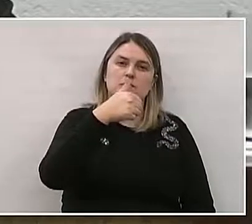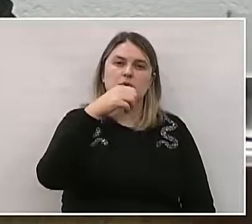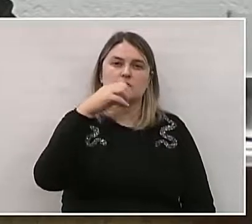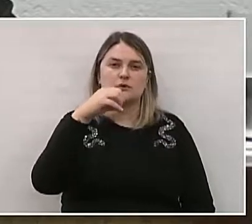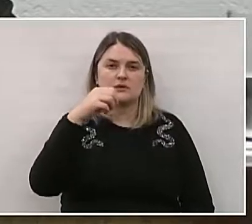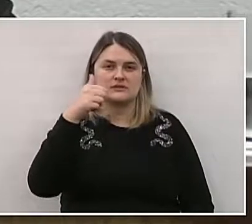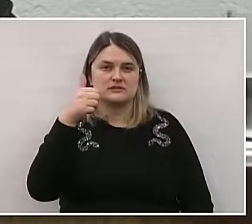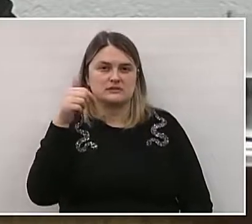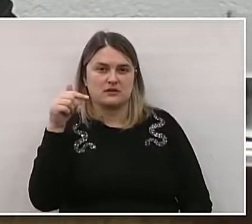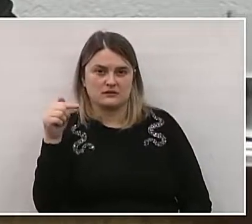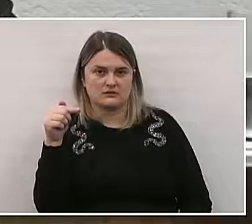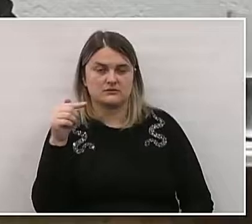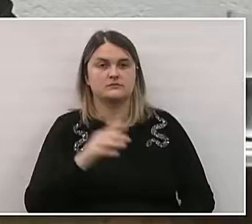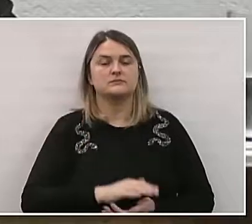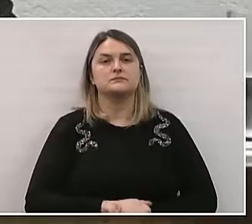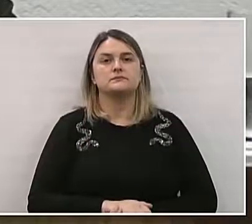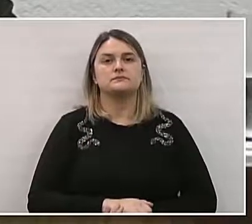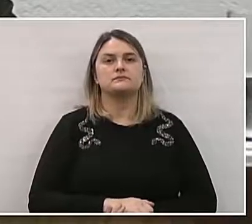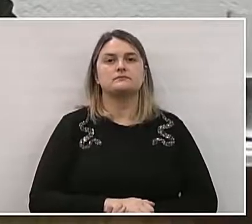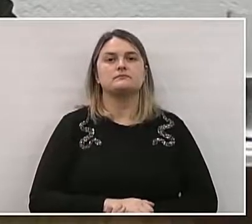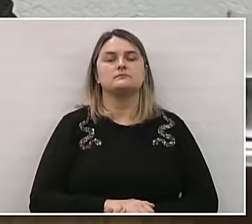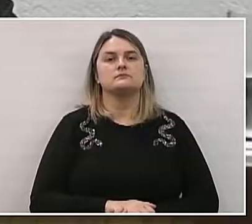e 1917.